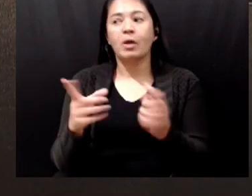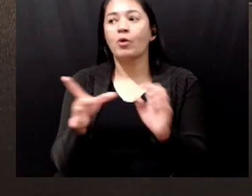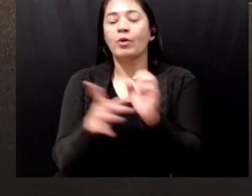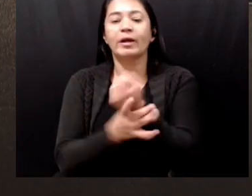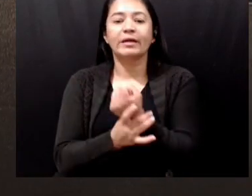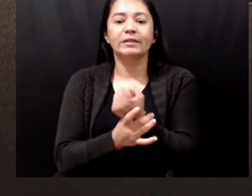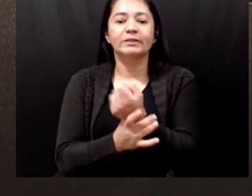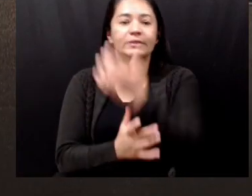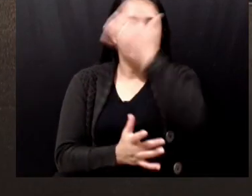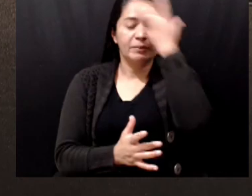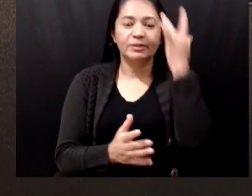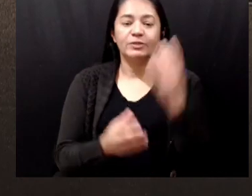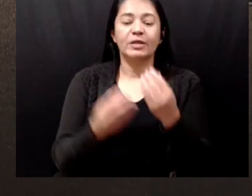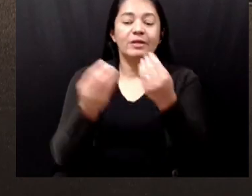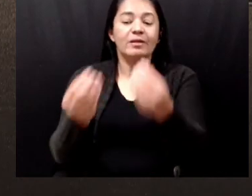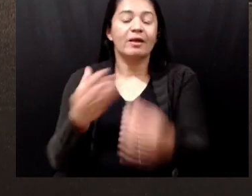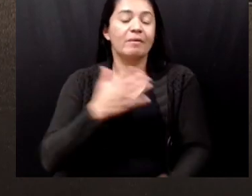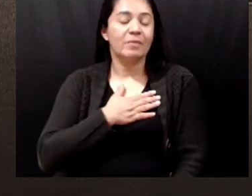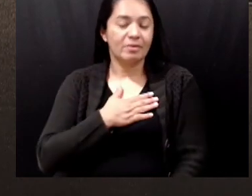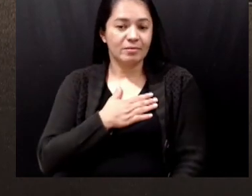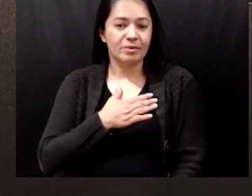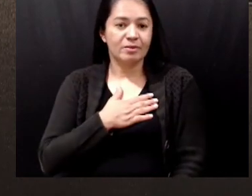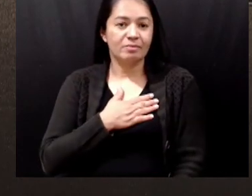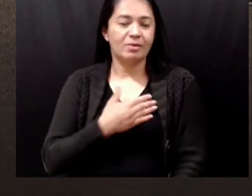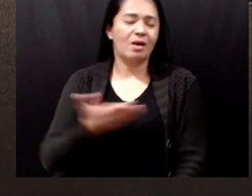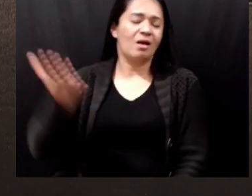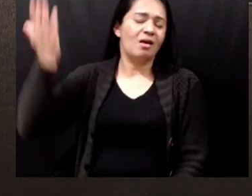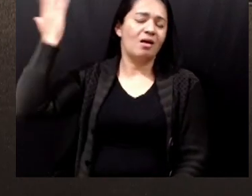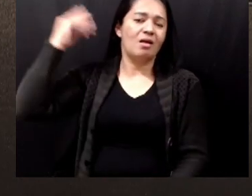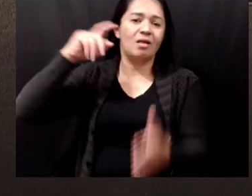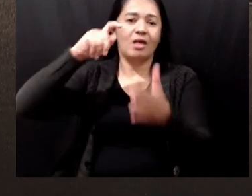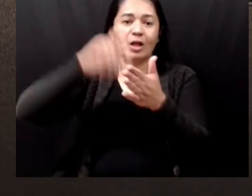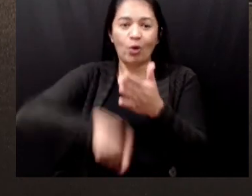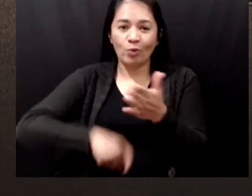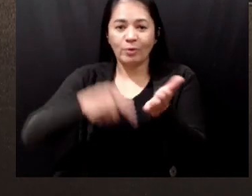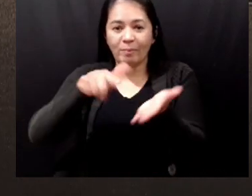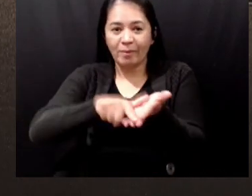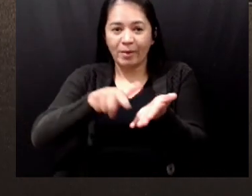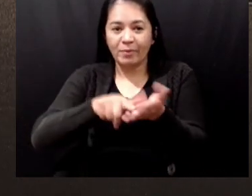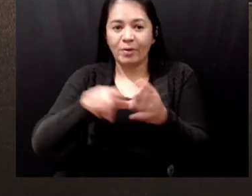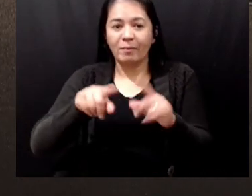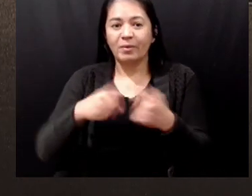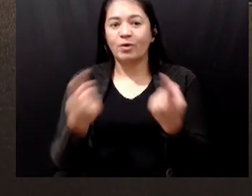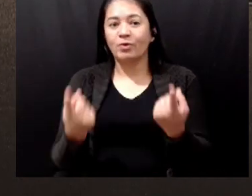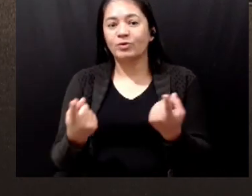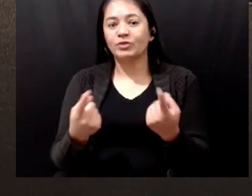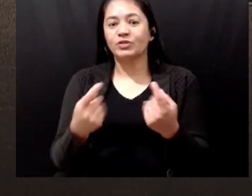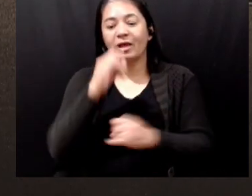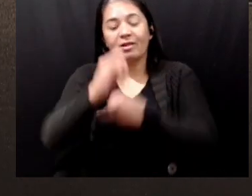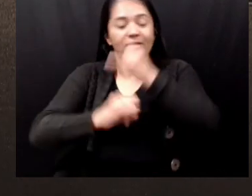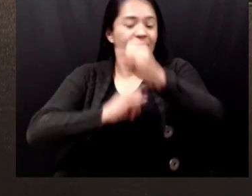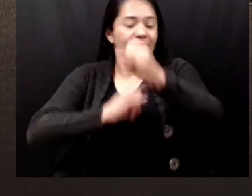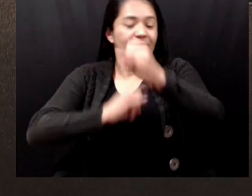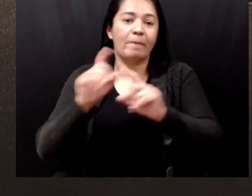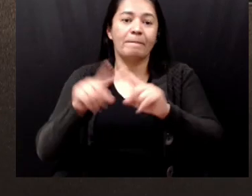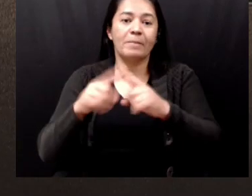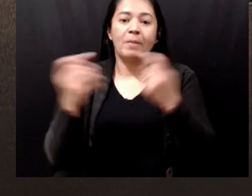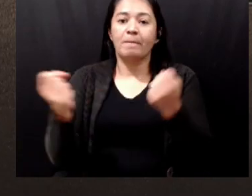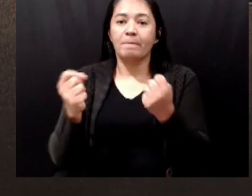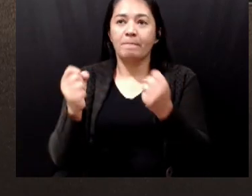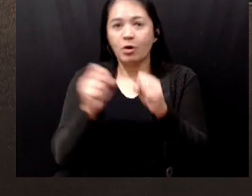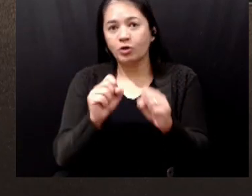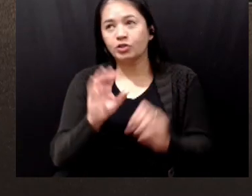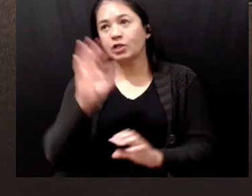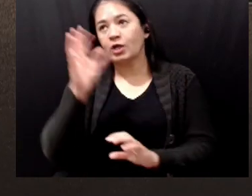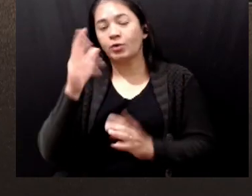papel? Antigamente realmente eram contratos, eram papéis, hoje é fiduciário, é eletrônico, né? Mas pode acontecer um erro dessa corretora,